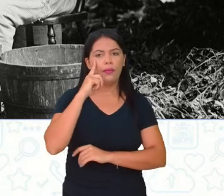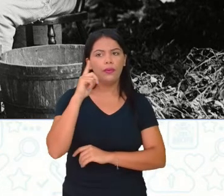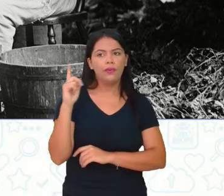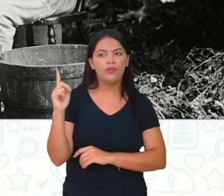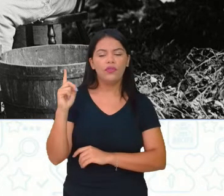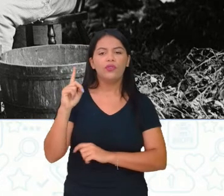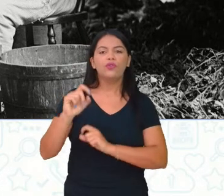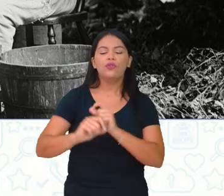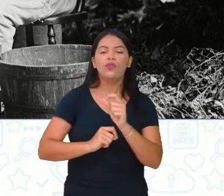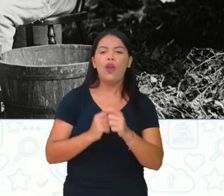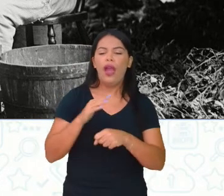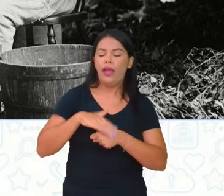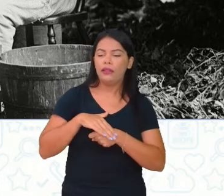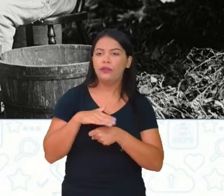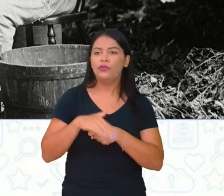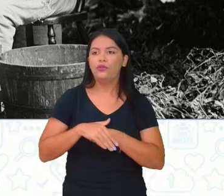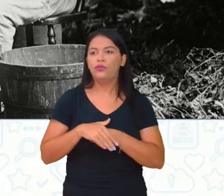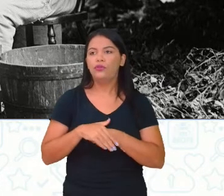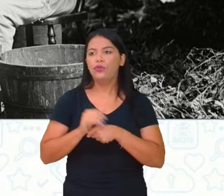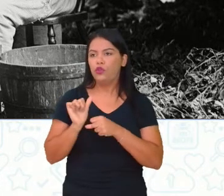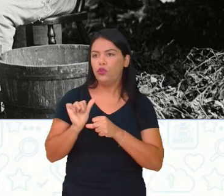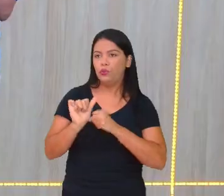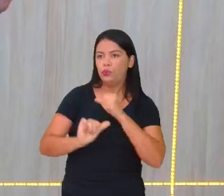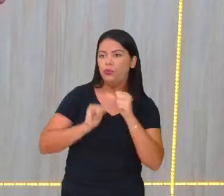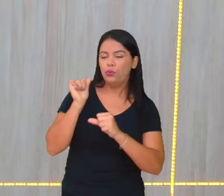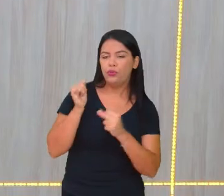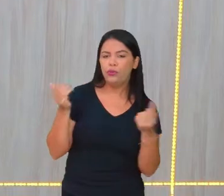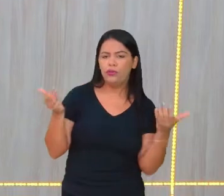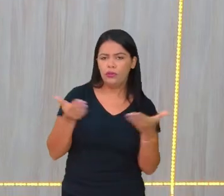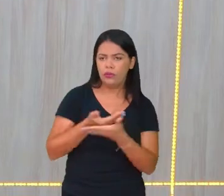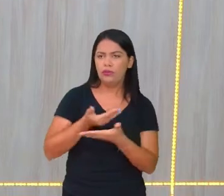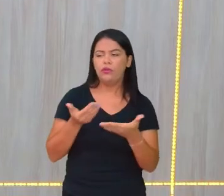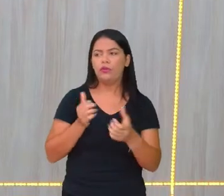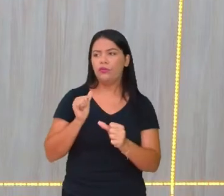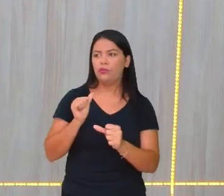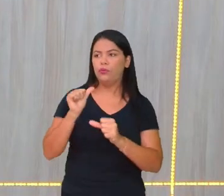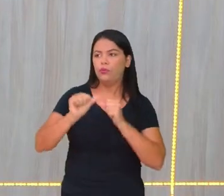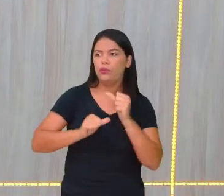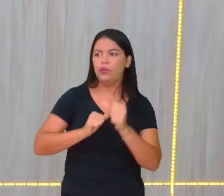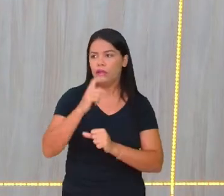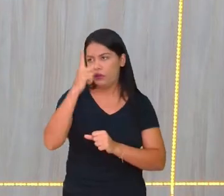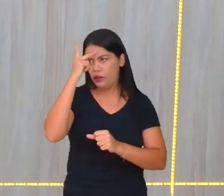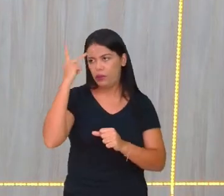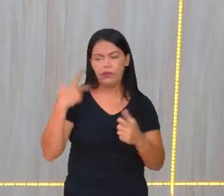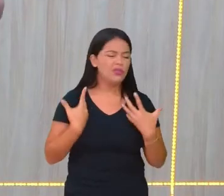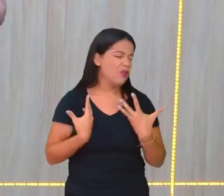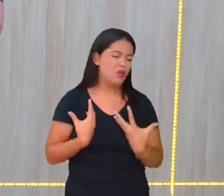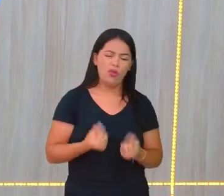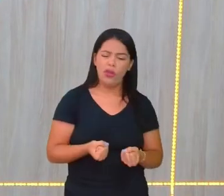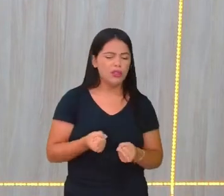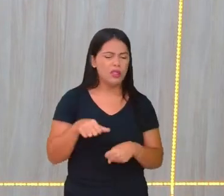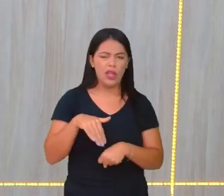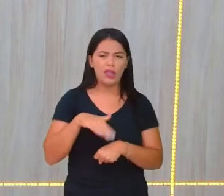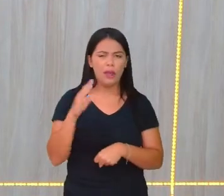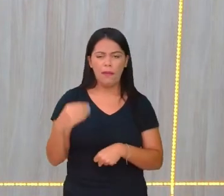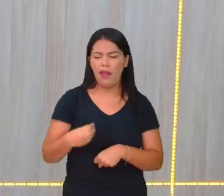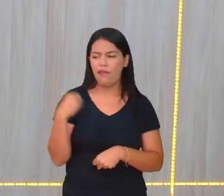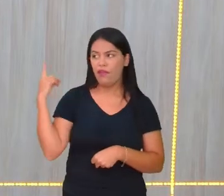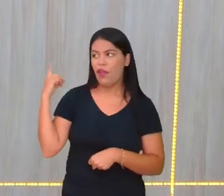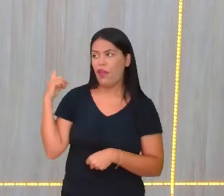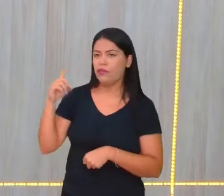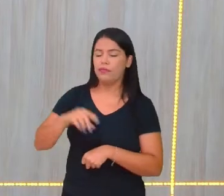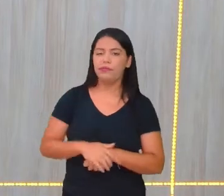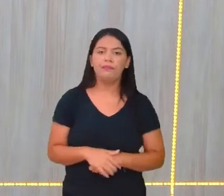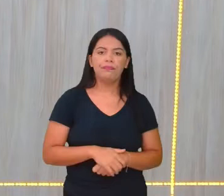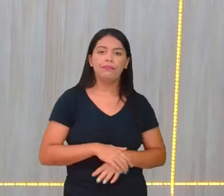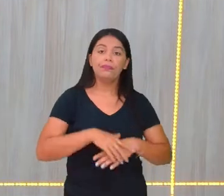é, atitudes de mudança, não é? Mudança de pessoas que não aceitam mais viver dessa forma.